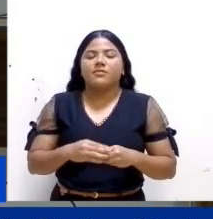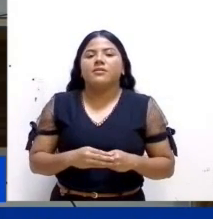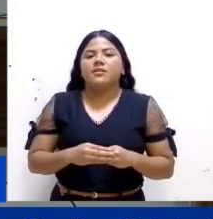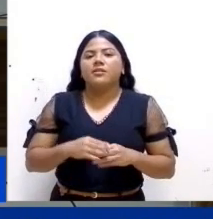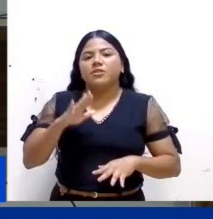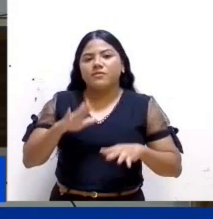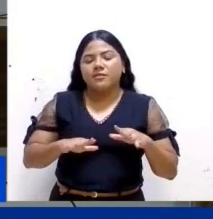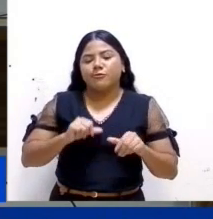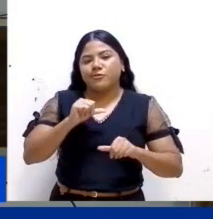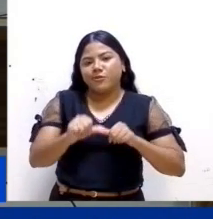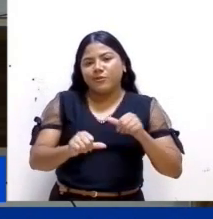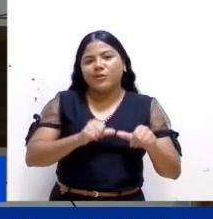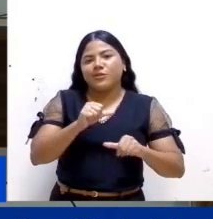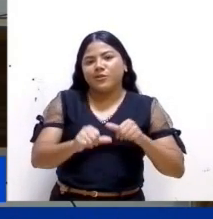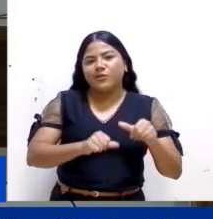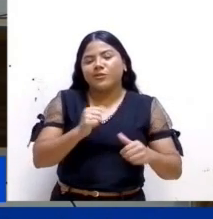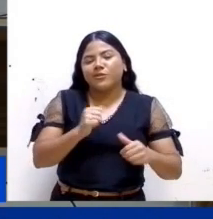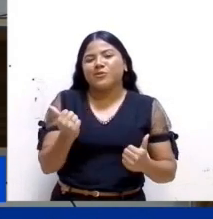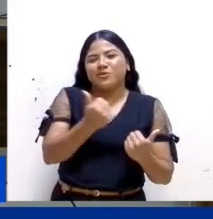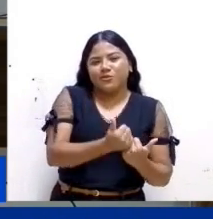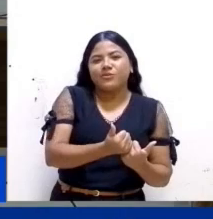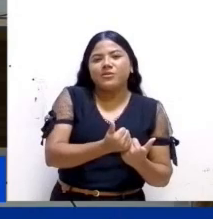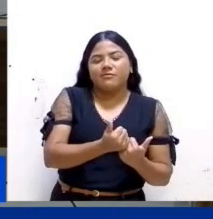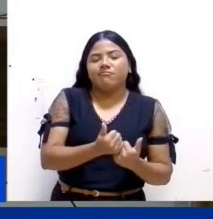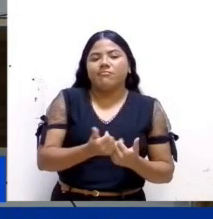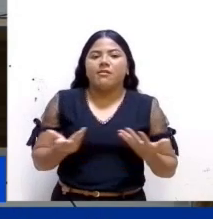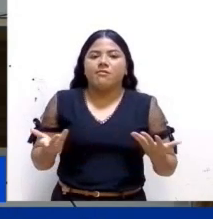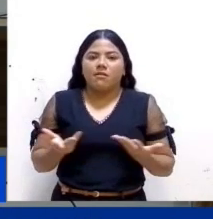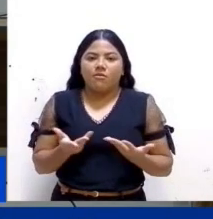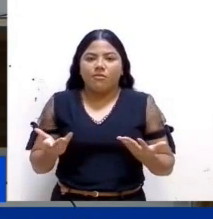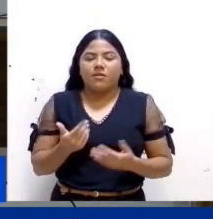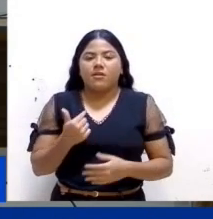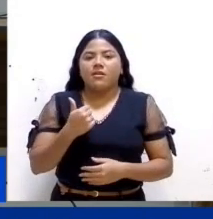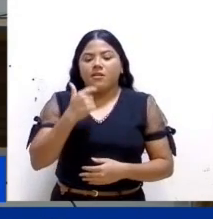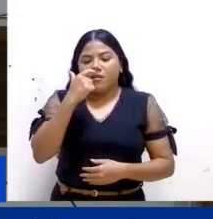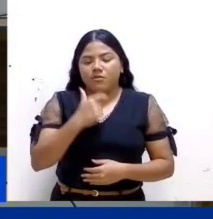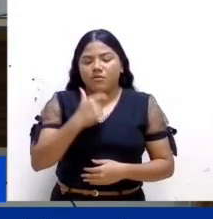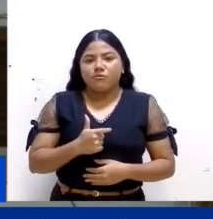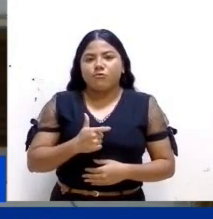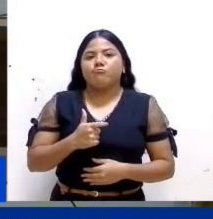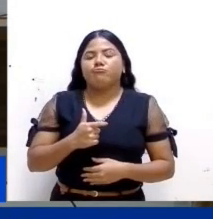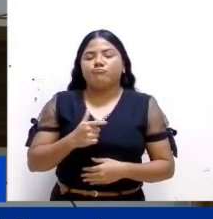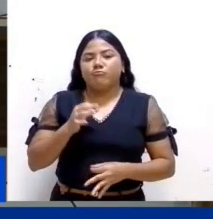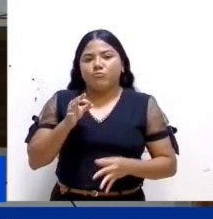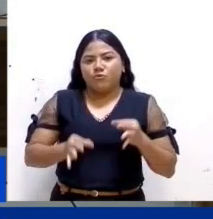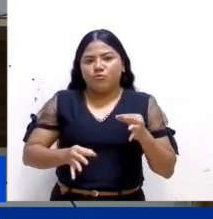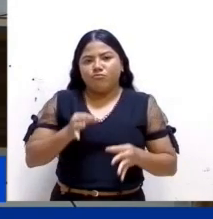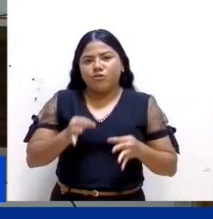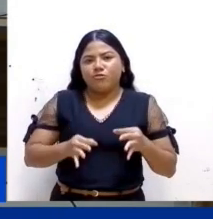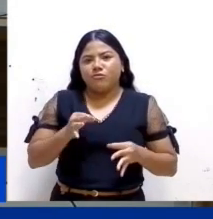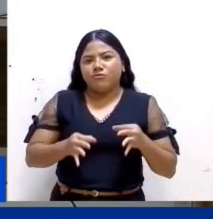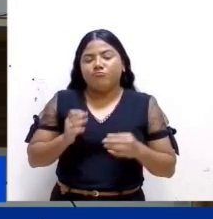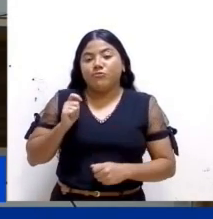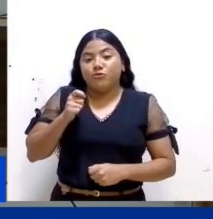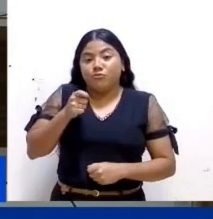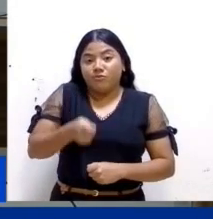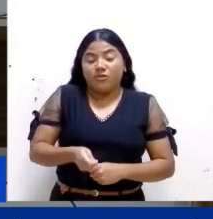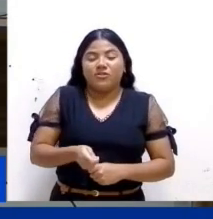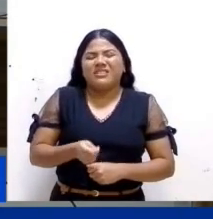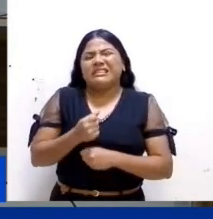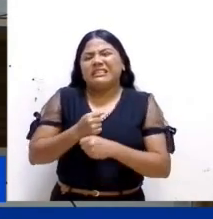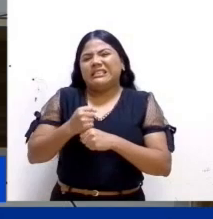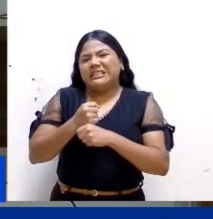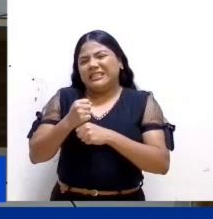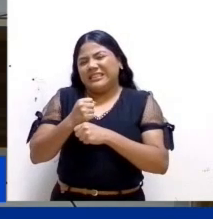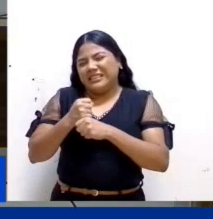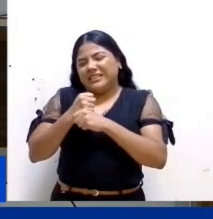né, vai sempre revezando. E agora eu sou juiz aqui no estado desde 97. Então, assim, com o